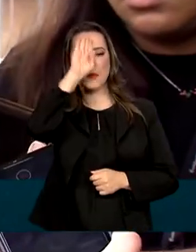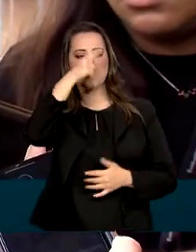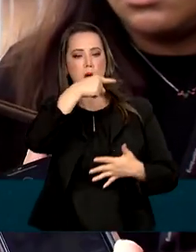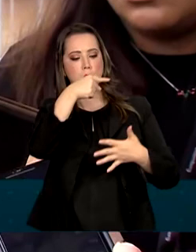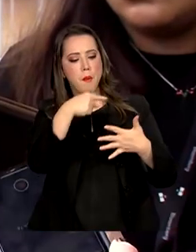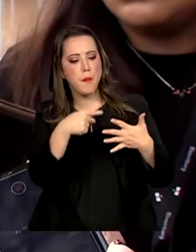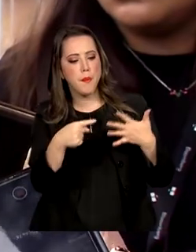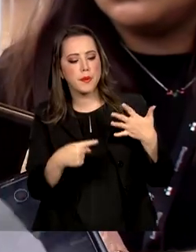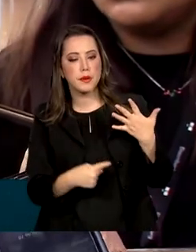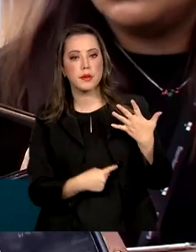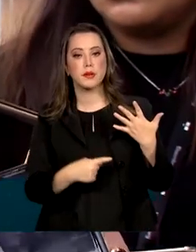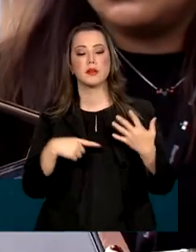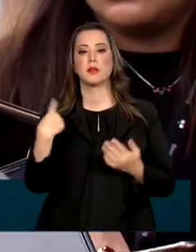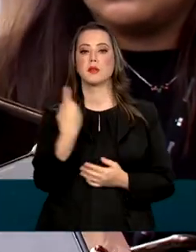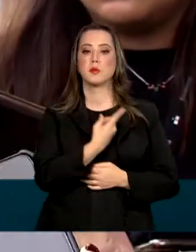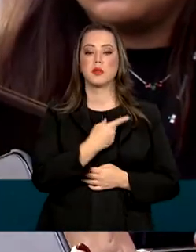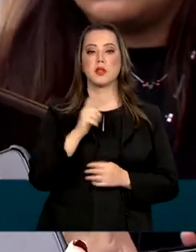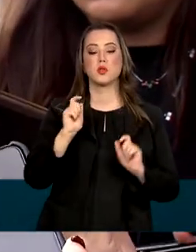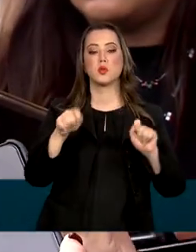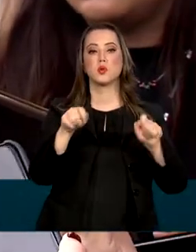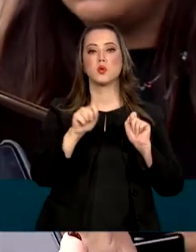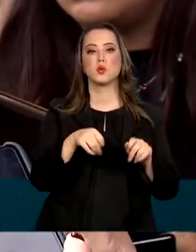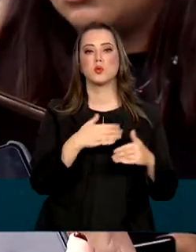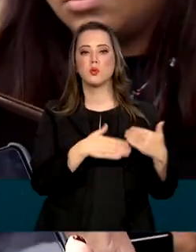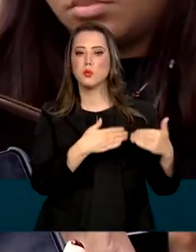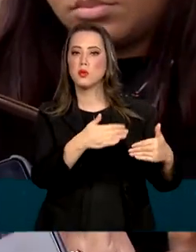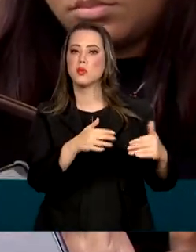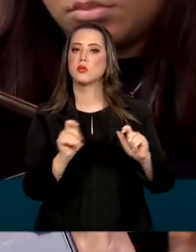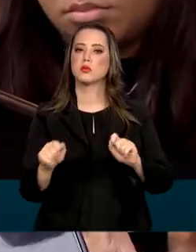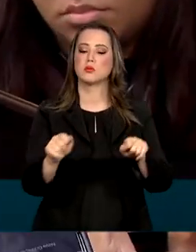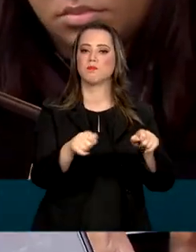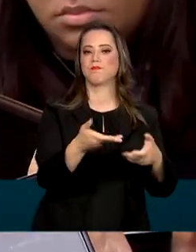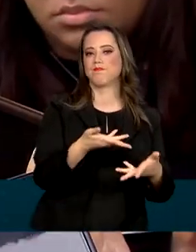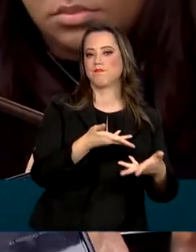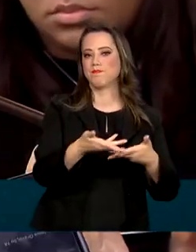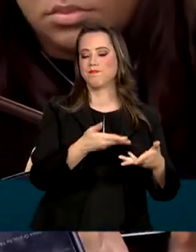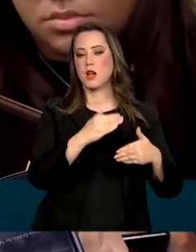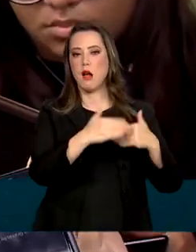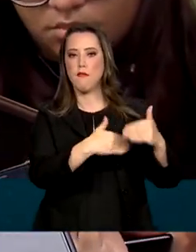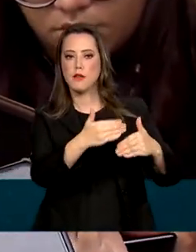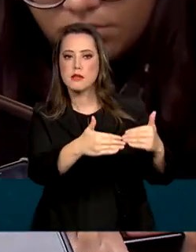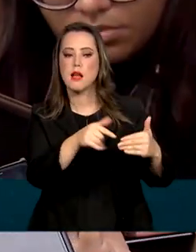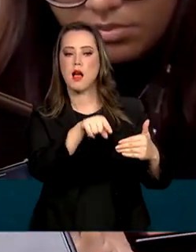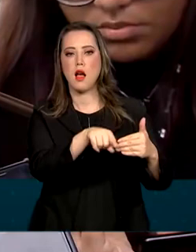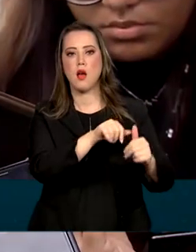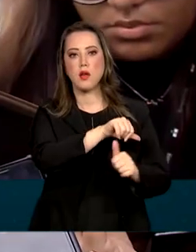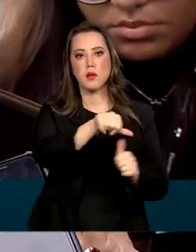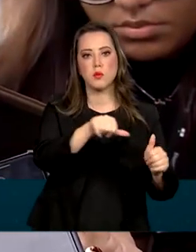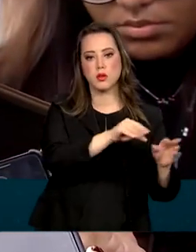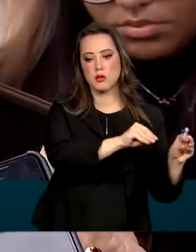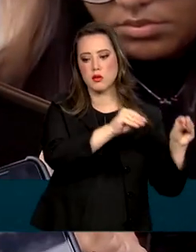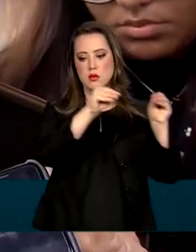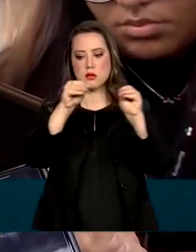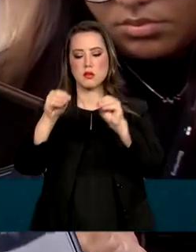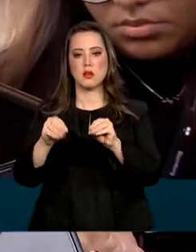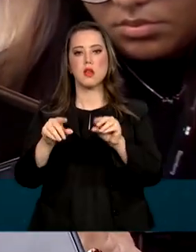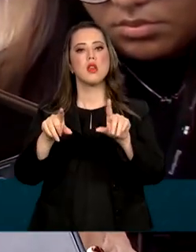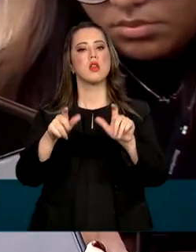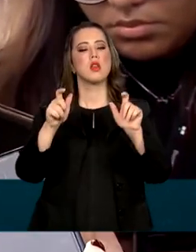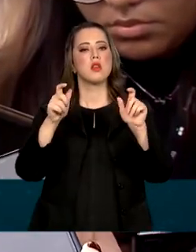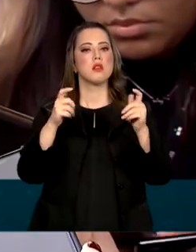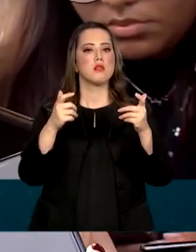prioridades para que possamos garantir avanços e mudança de status, né, naquilo que